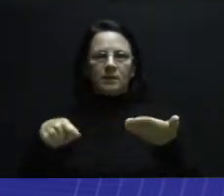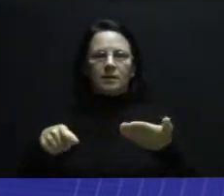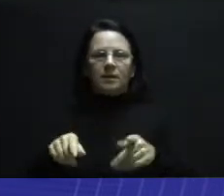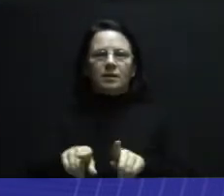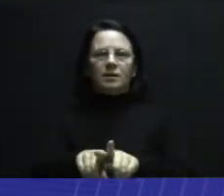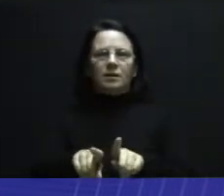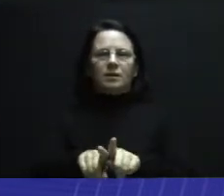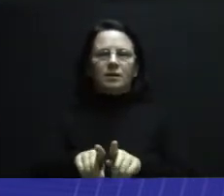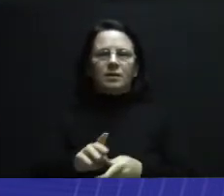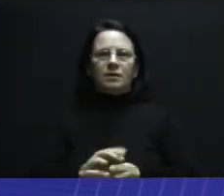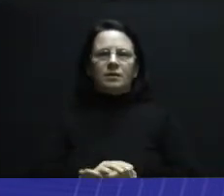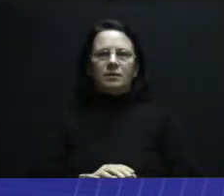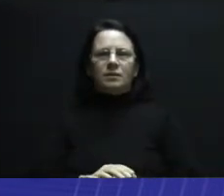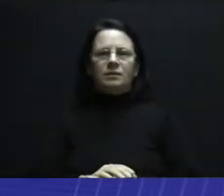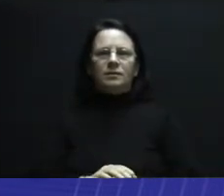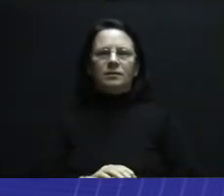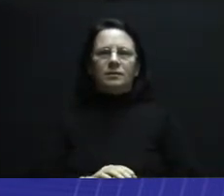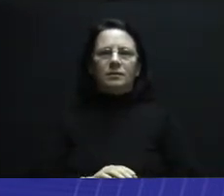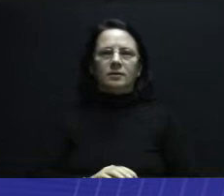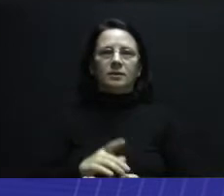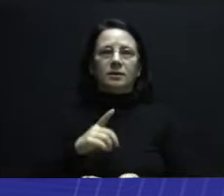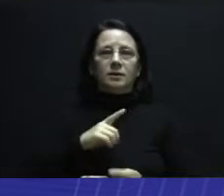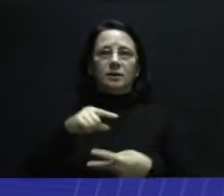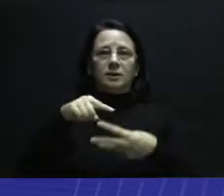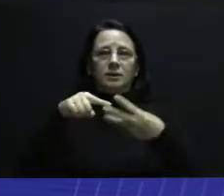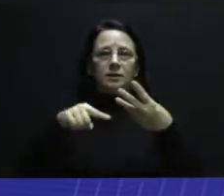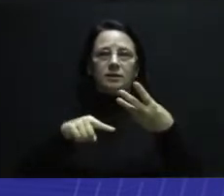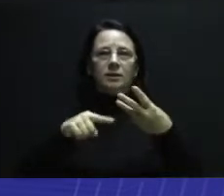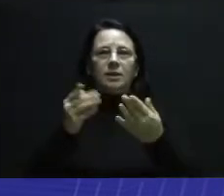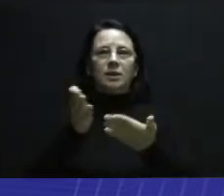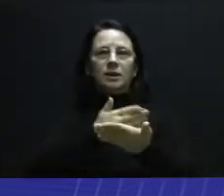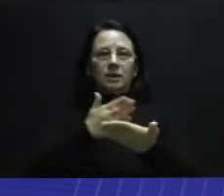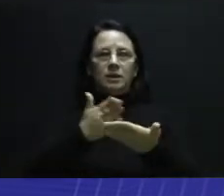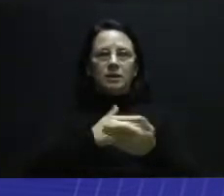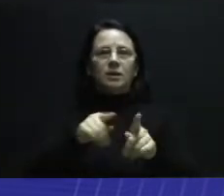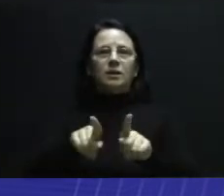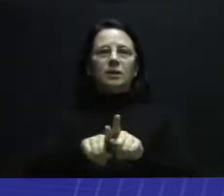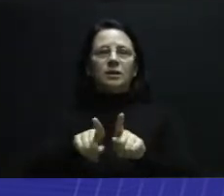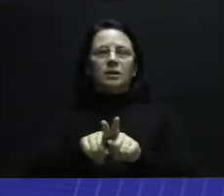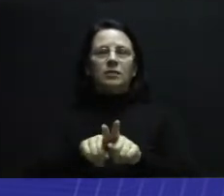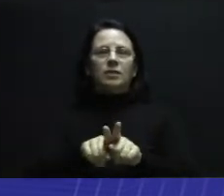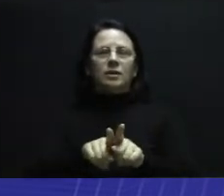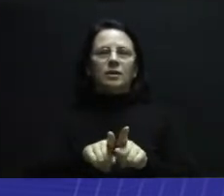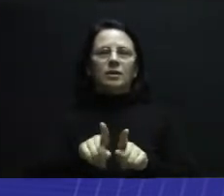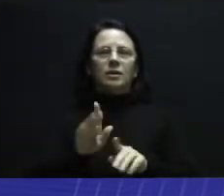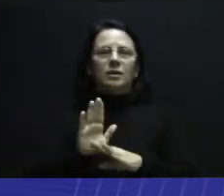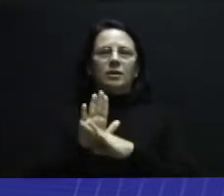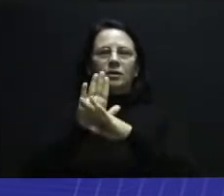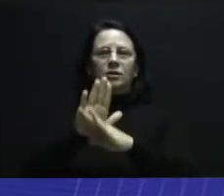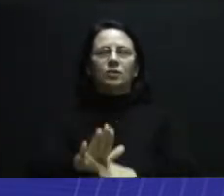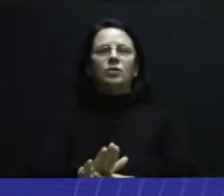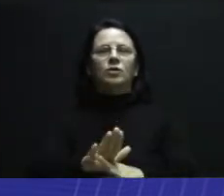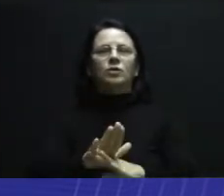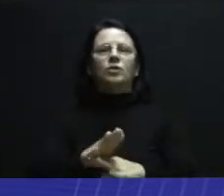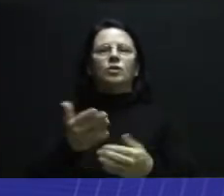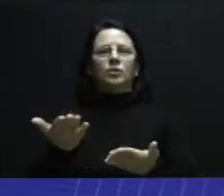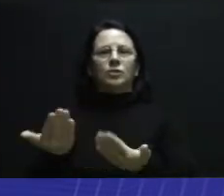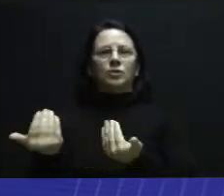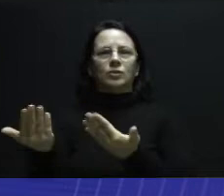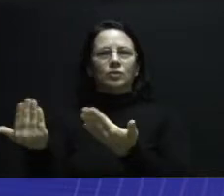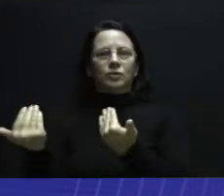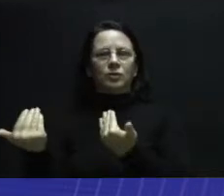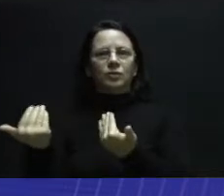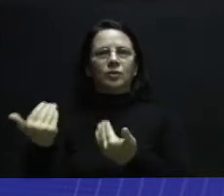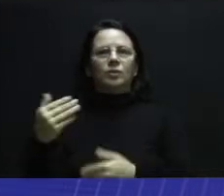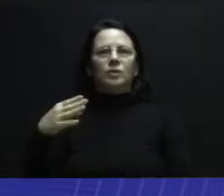Roteiros de Iniciação. Ele coordenou também os Cadernos de Pastoral da Juventude, Belo Horizonte, e foi